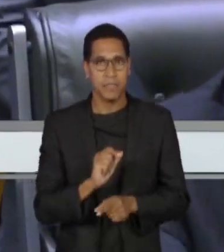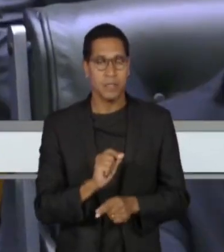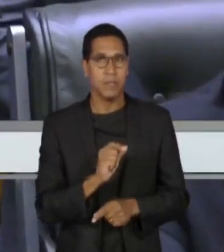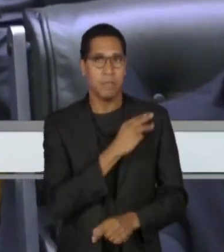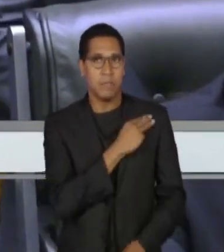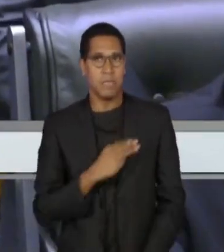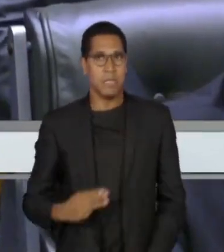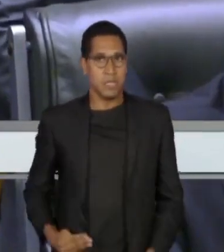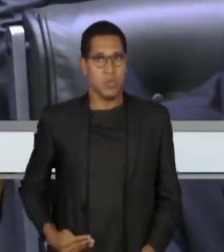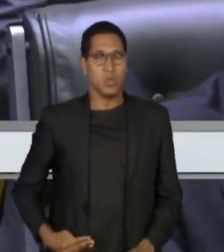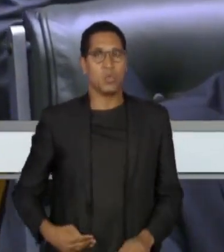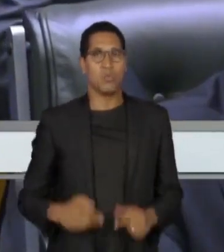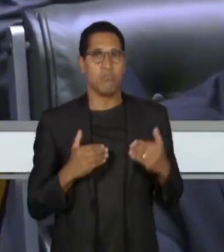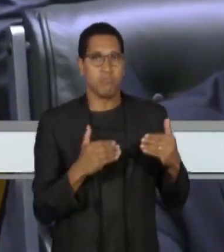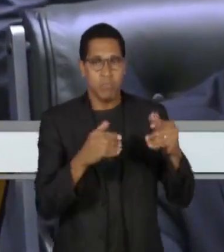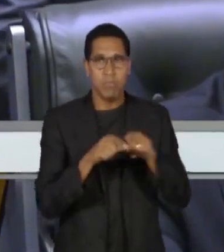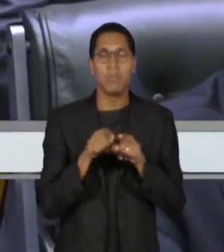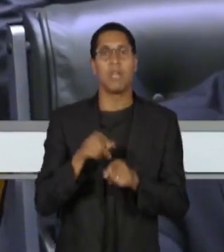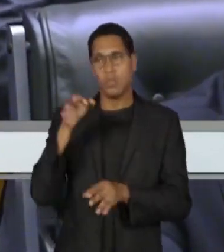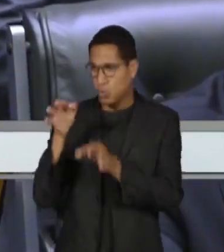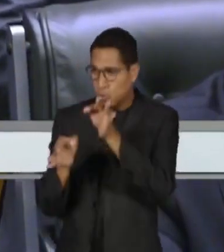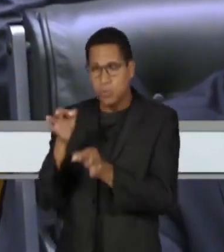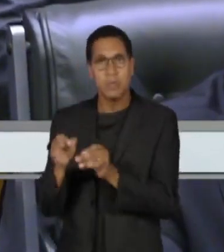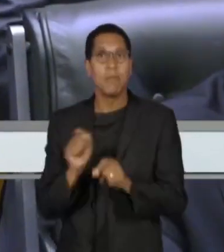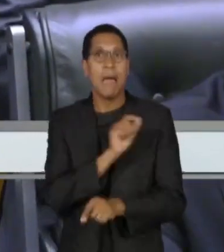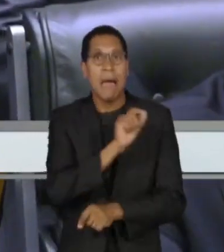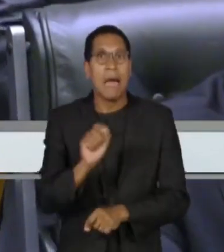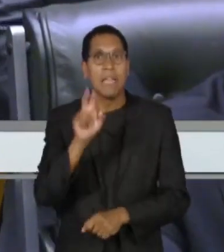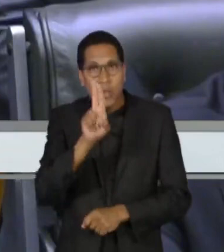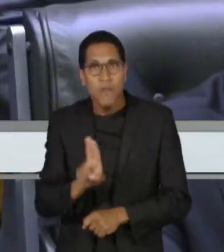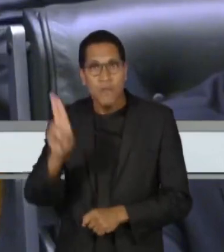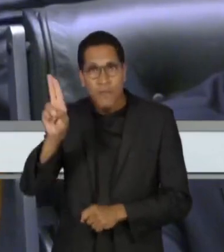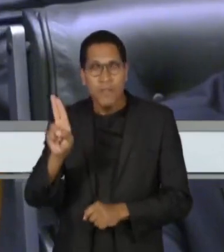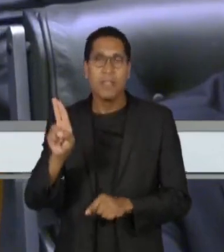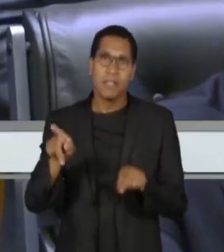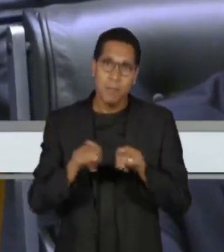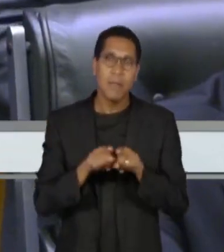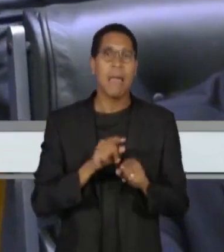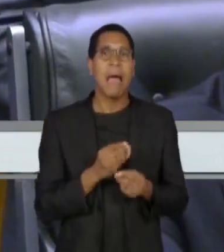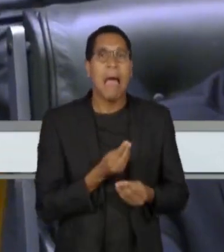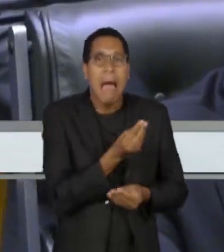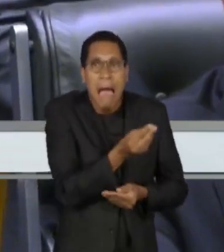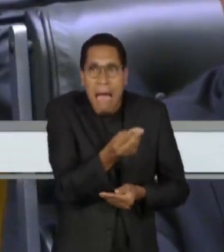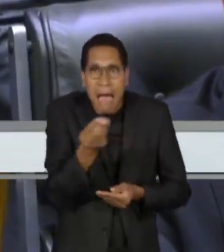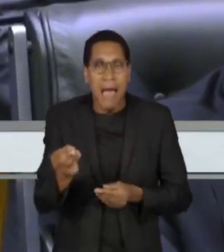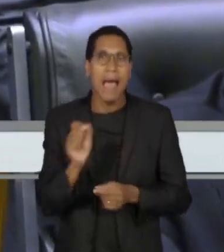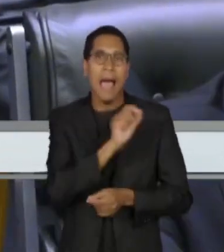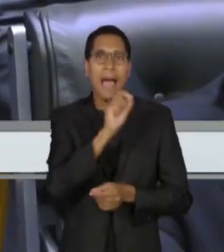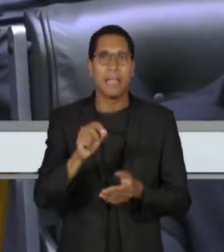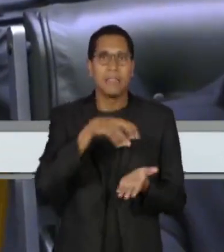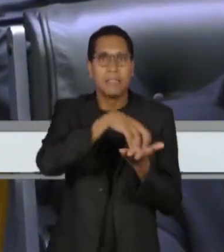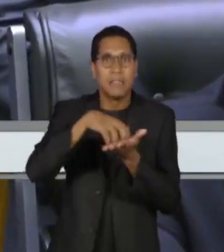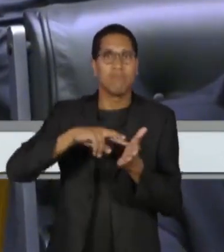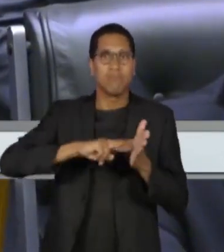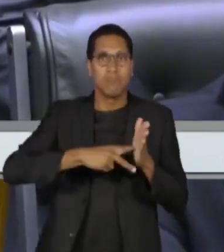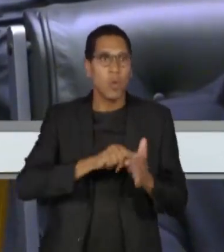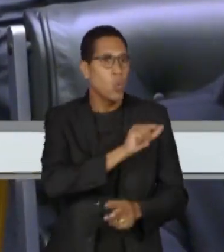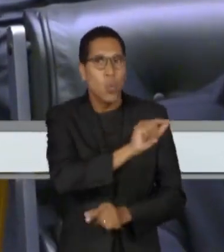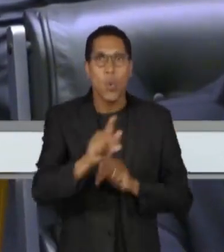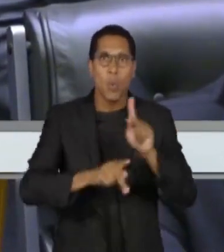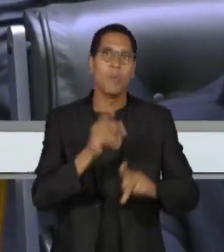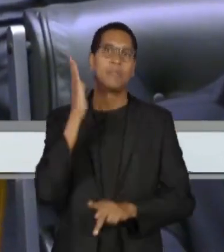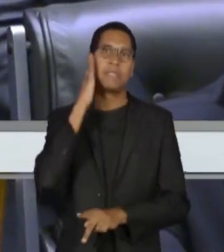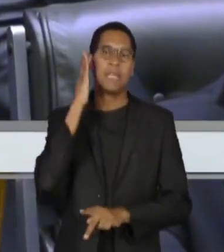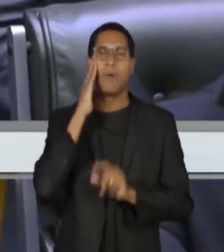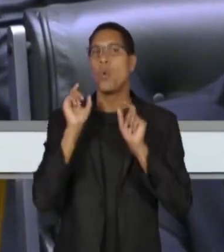ministro do Poder Judiciário, a cada universidade, a cada central sindical, para que as pessoas saibam